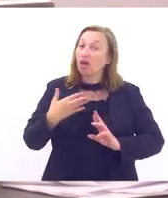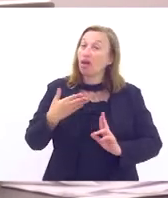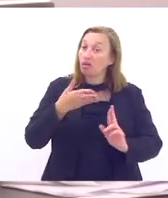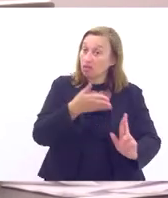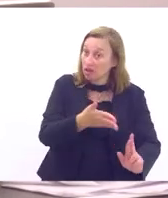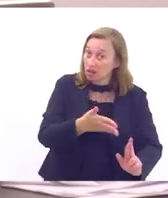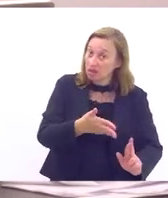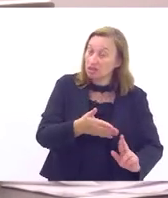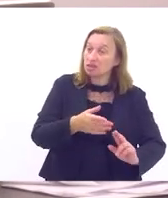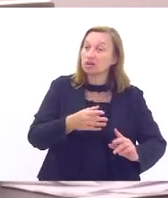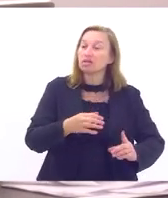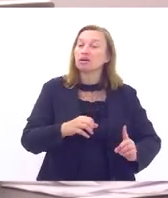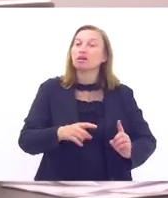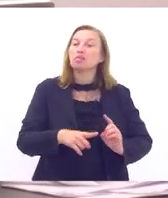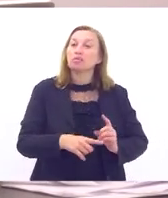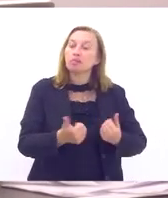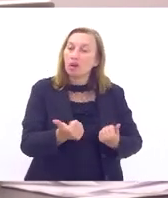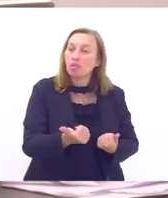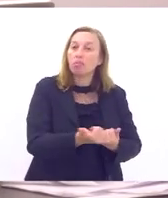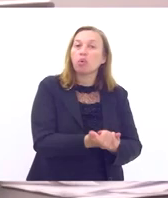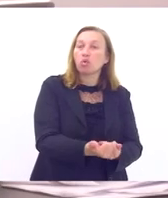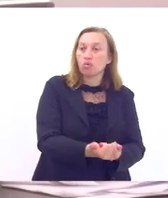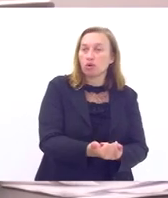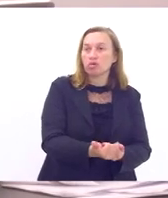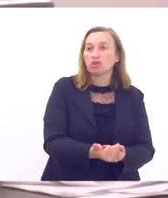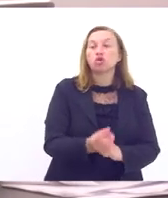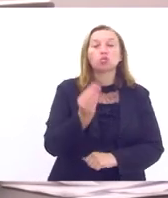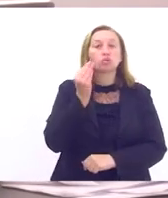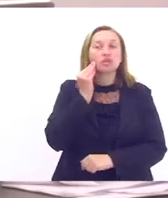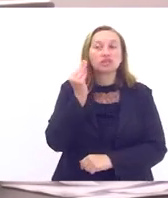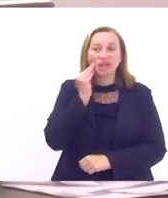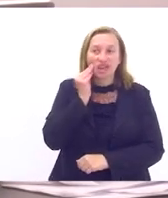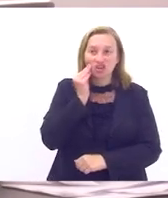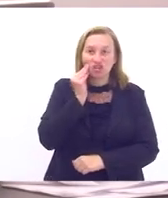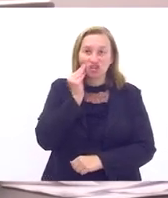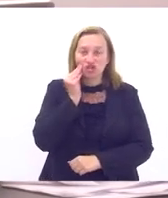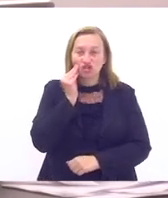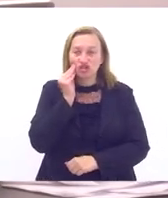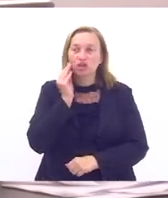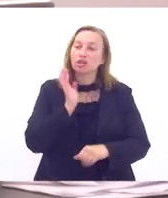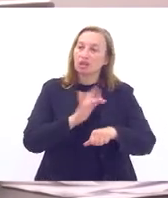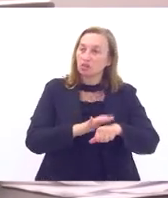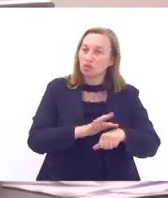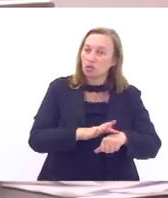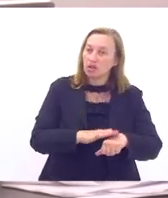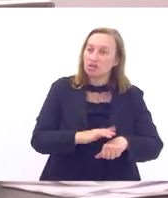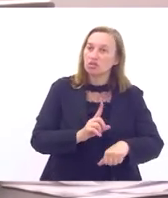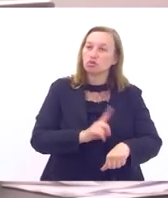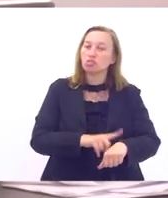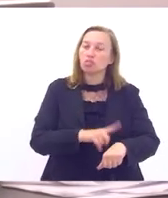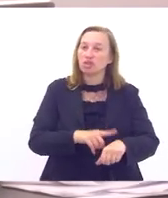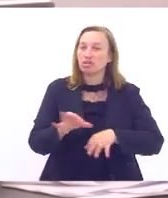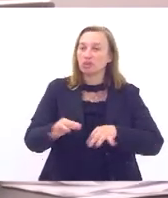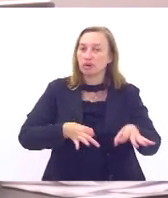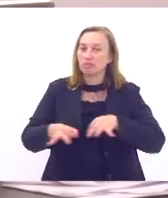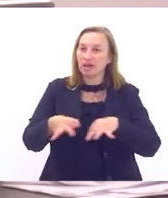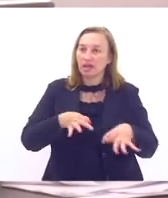referência para assistência secundária e o teste diagnóstico no sistema prisional, na hora de elaborar o